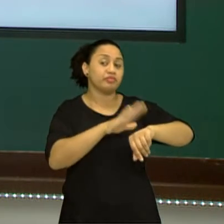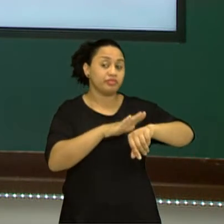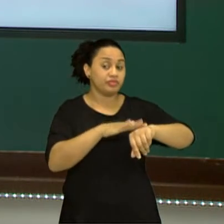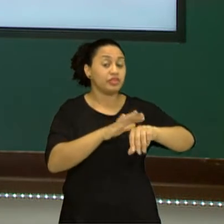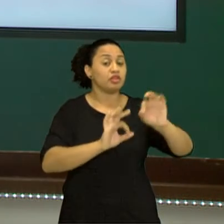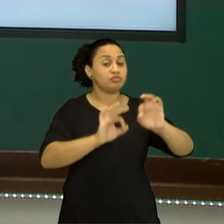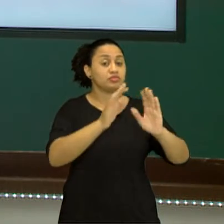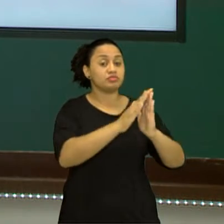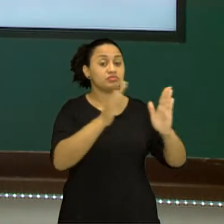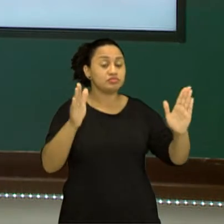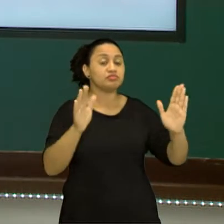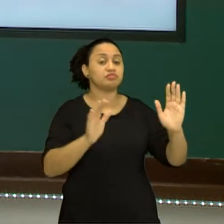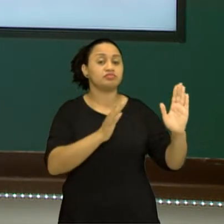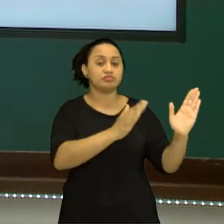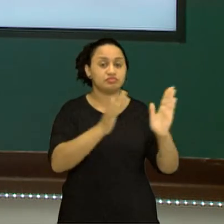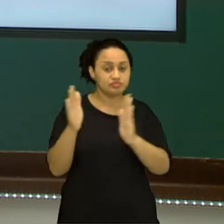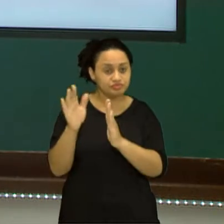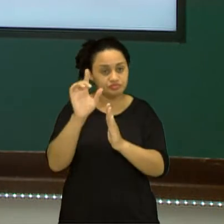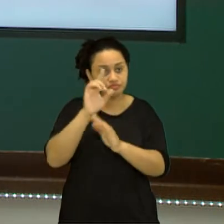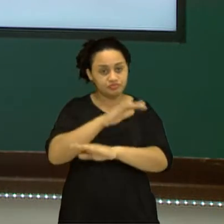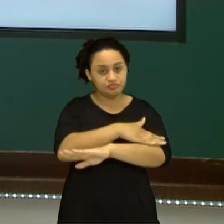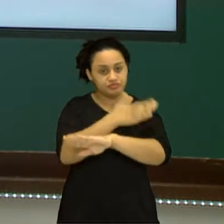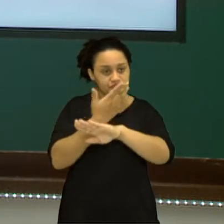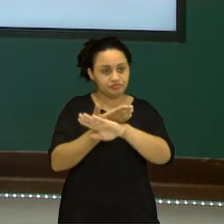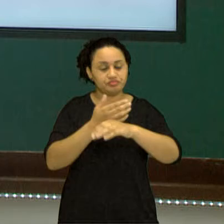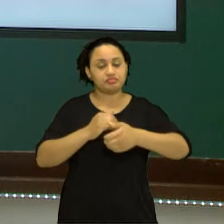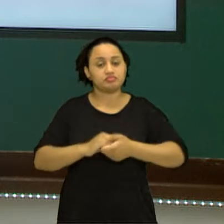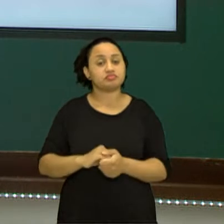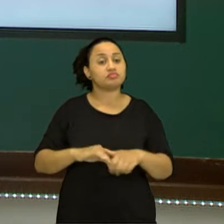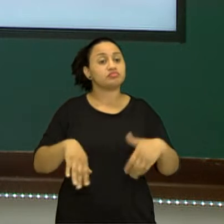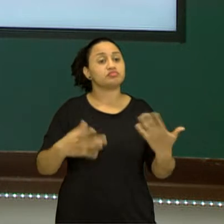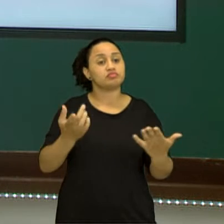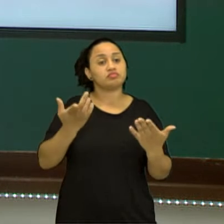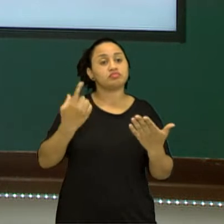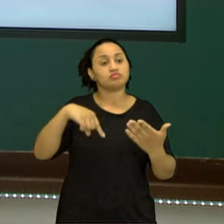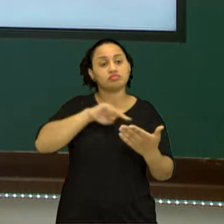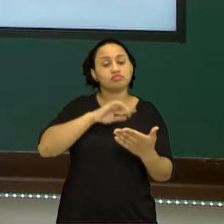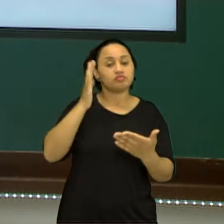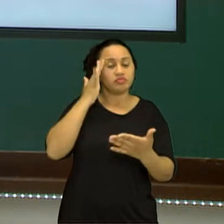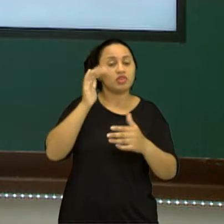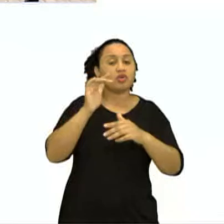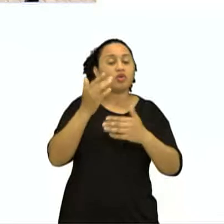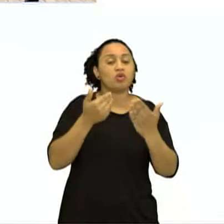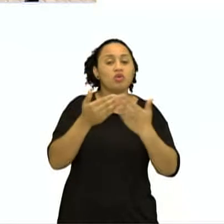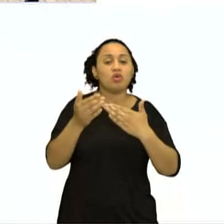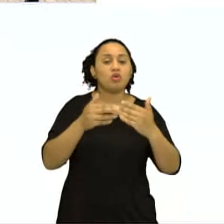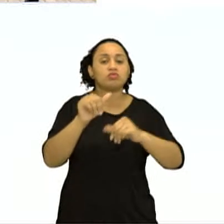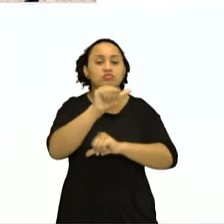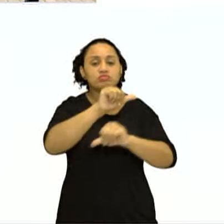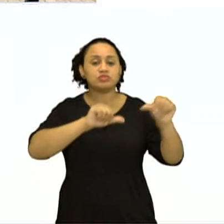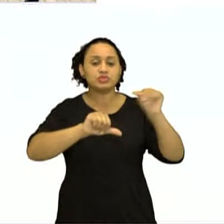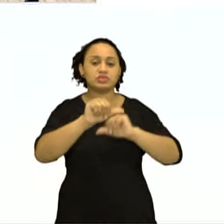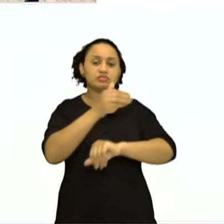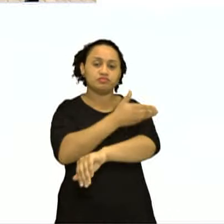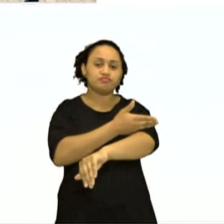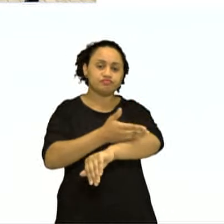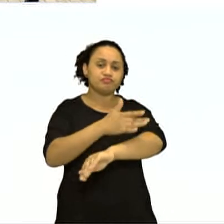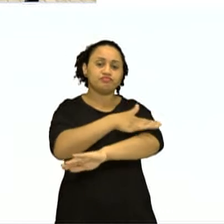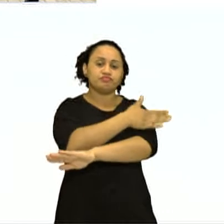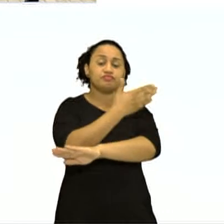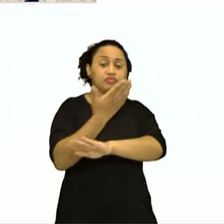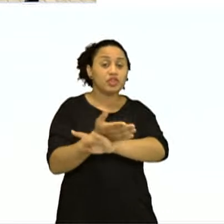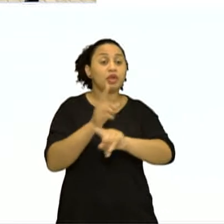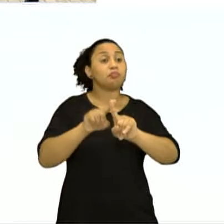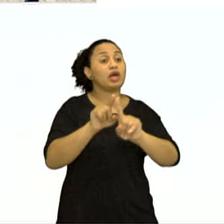aqui, ó, sabemos que qualquer mudança nos nossos hábitos nunca é uma tarefa fácil, né? Mas planejar e